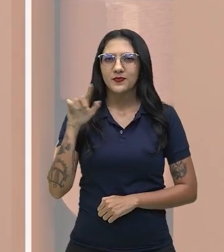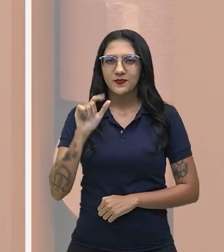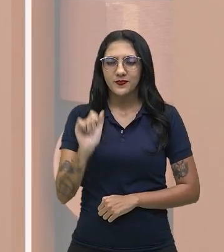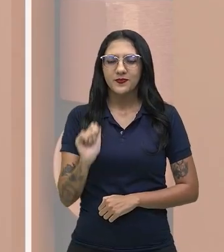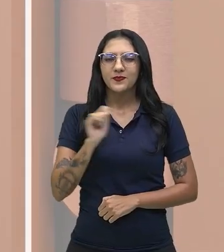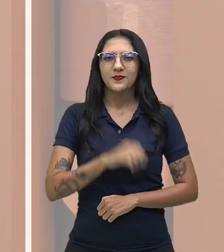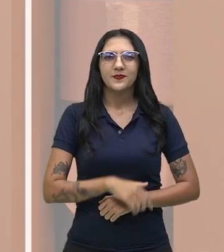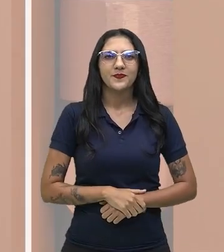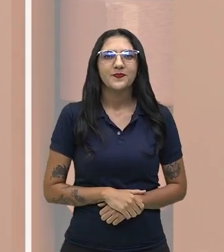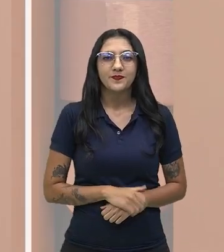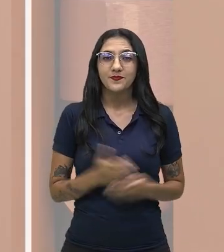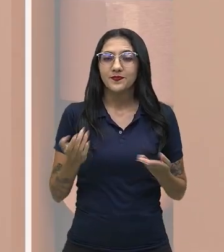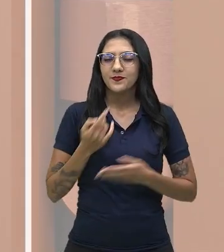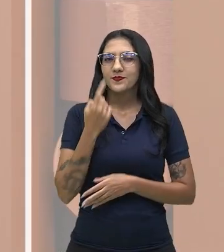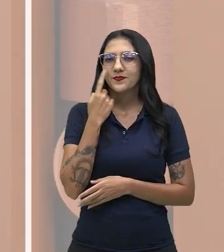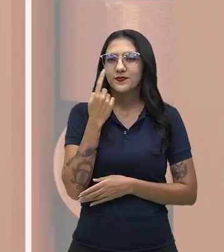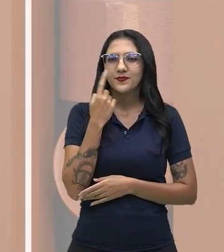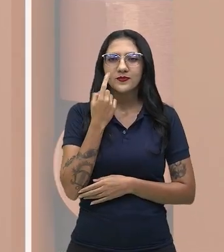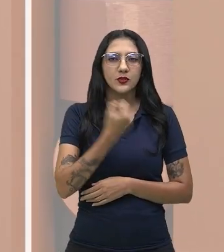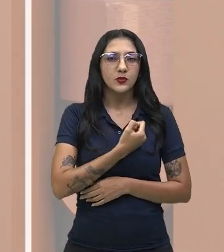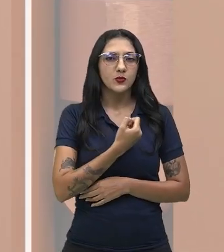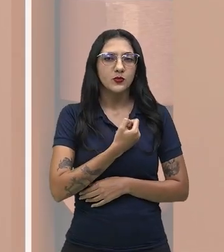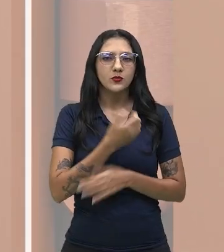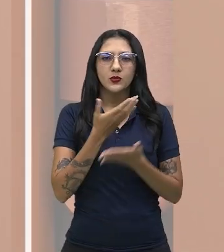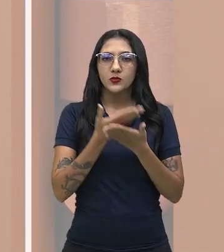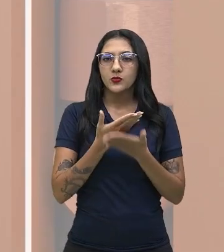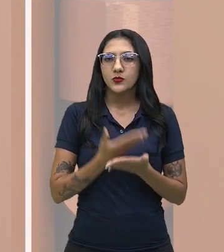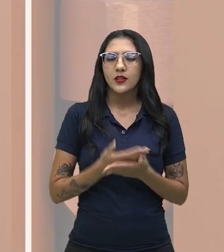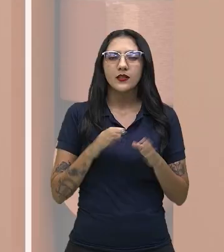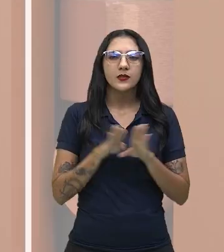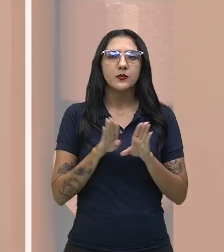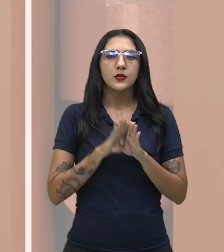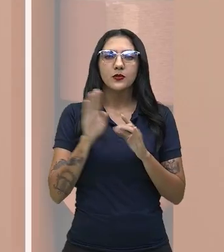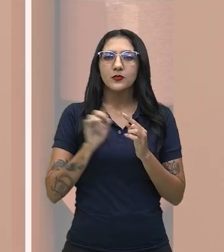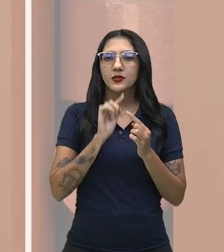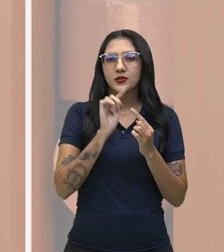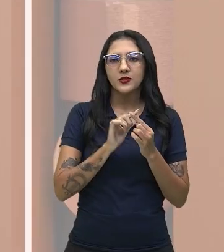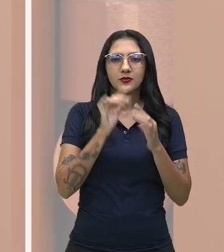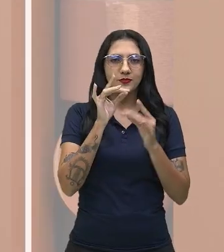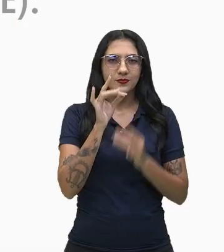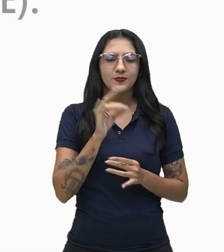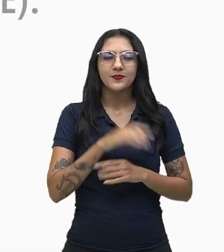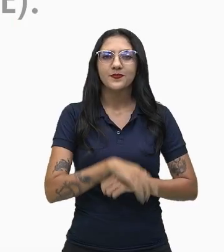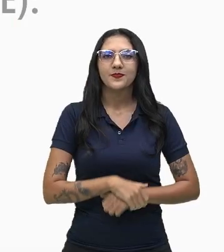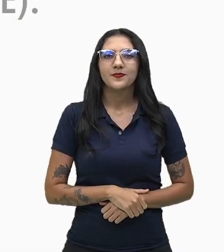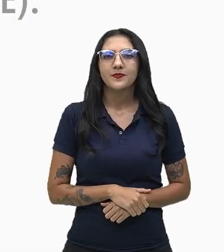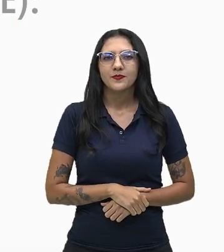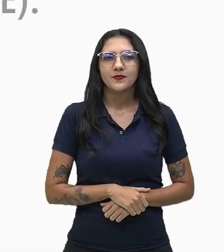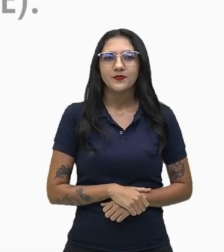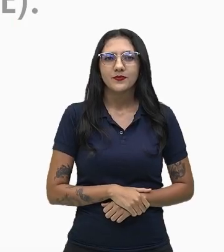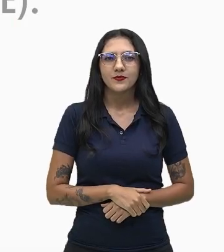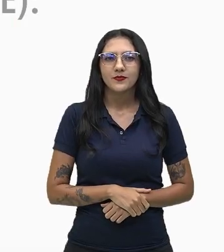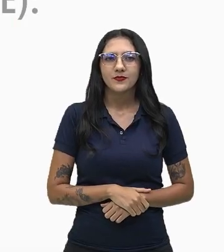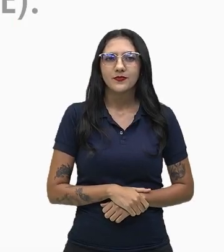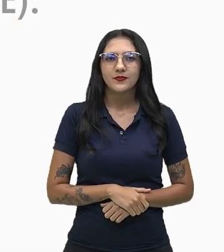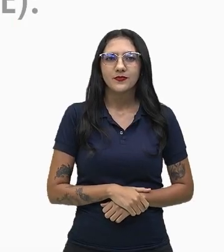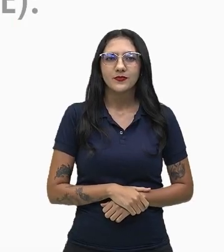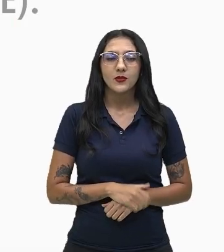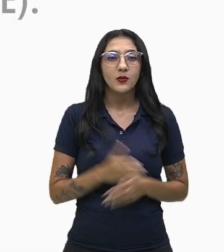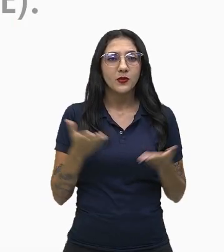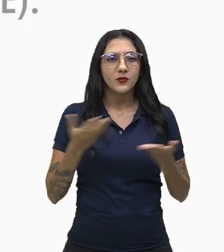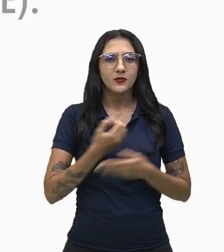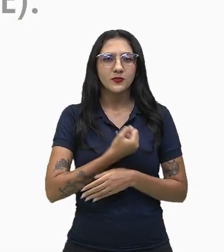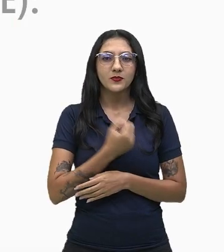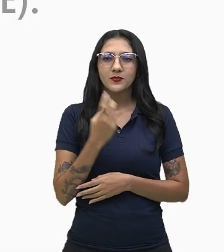Xavier. Então vamos verificar o número da nossa aula, o nosso objeto de conhecimento e o detalhamento. Então nós temos aí aula de